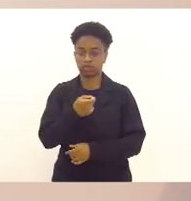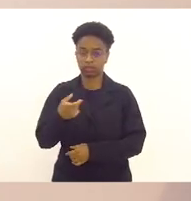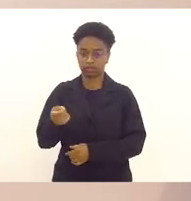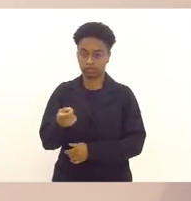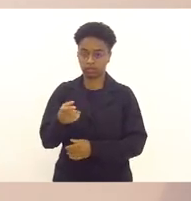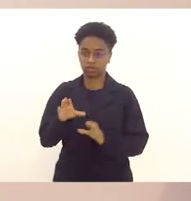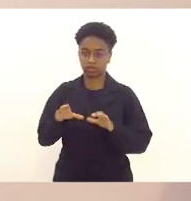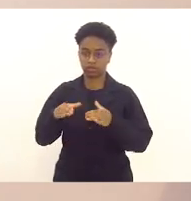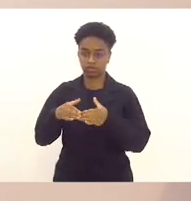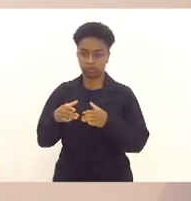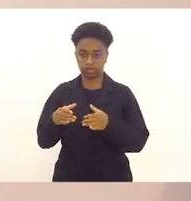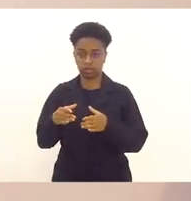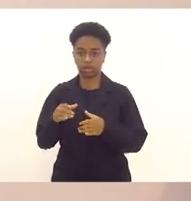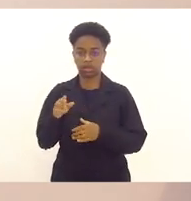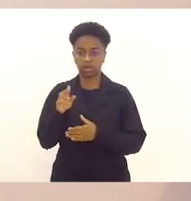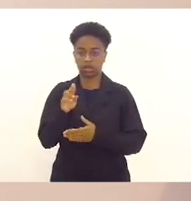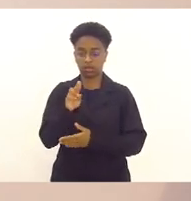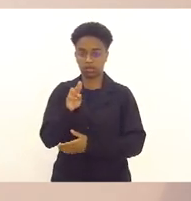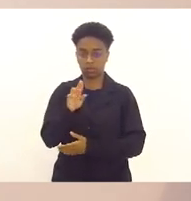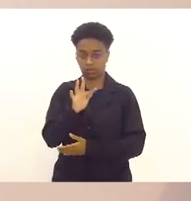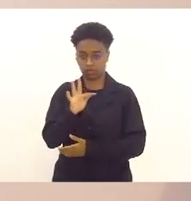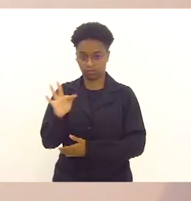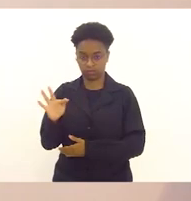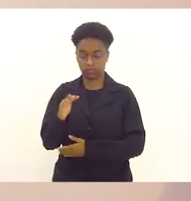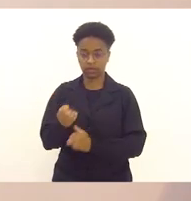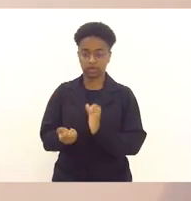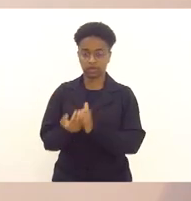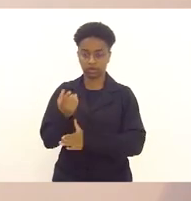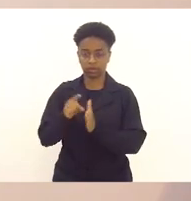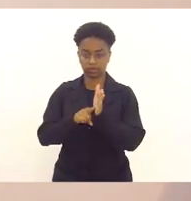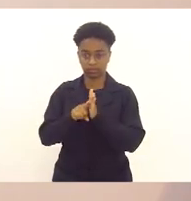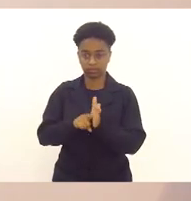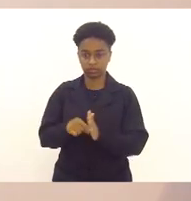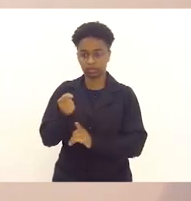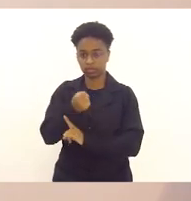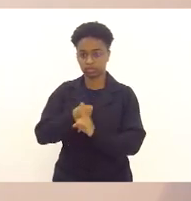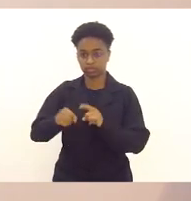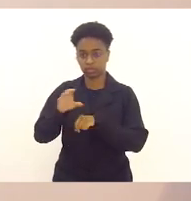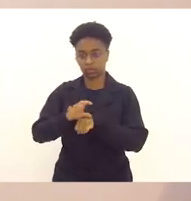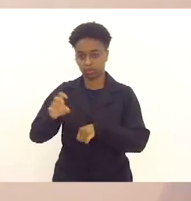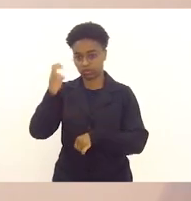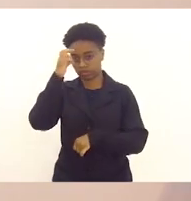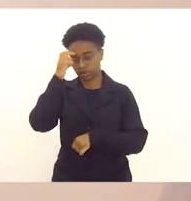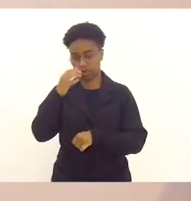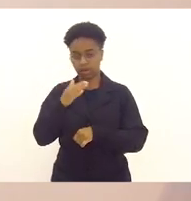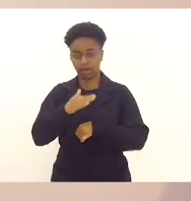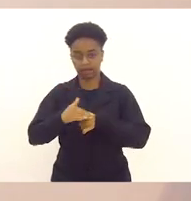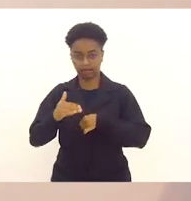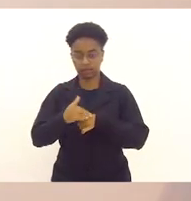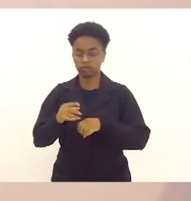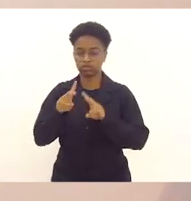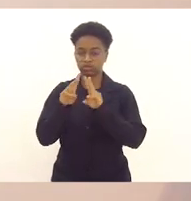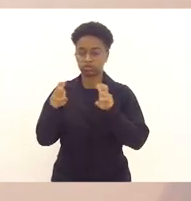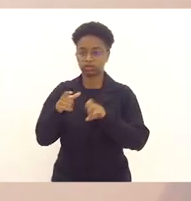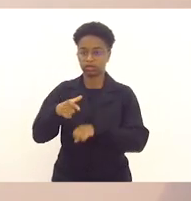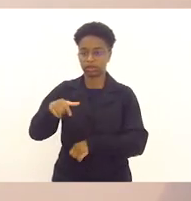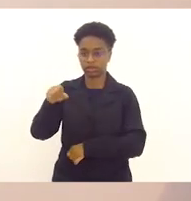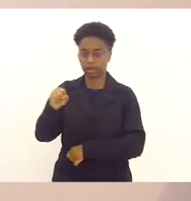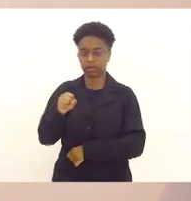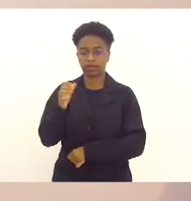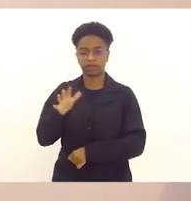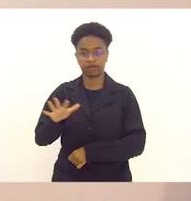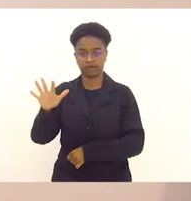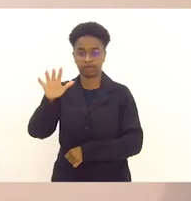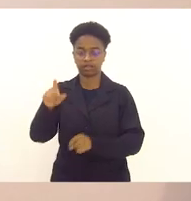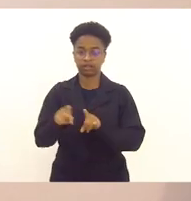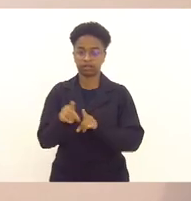parceria com a Universidade Federal Fluminense lançou um mapeamento sócio cultural e afetivo de lé sbica de favela e bissexuais